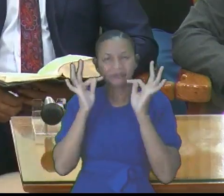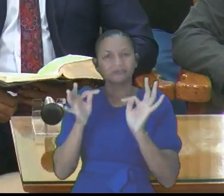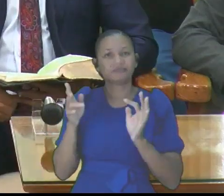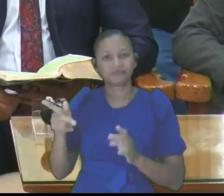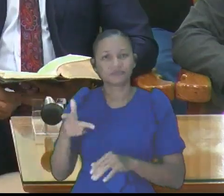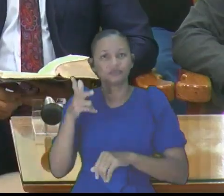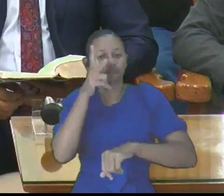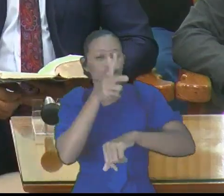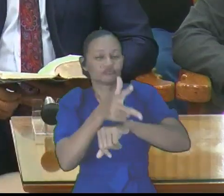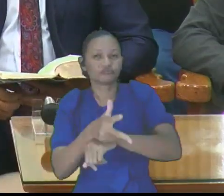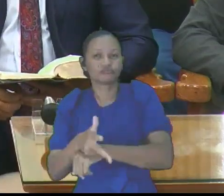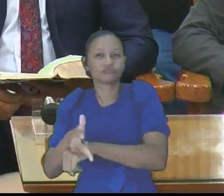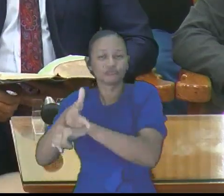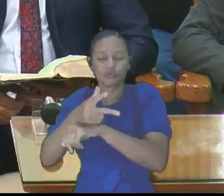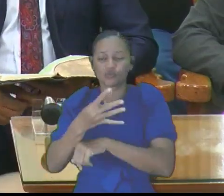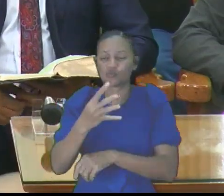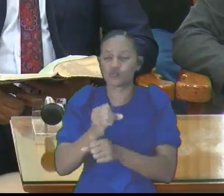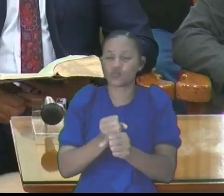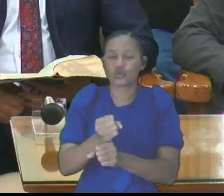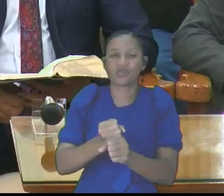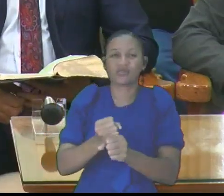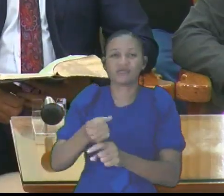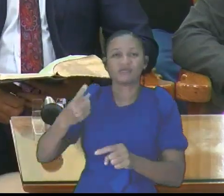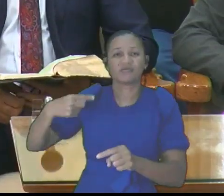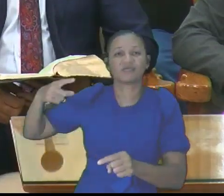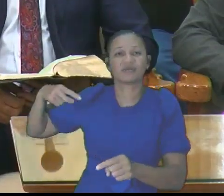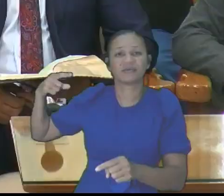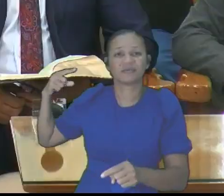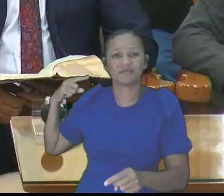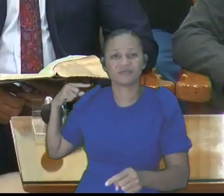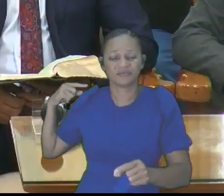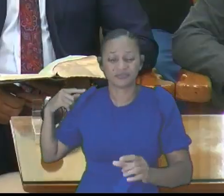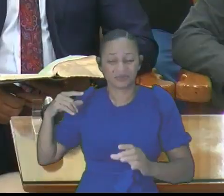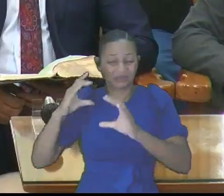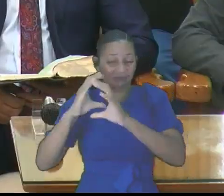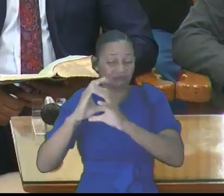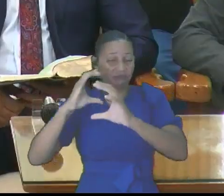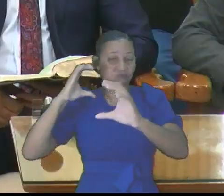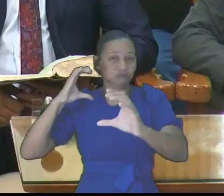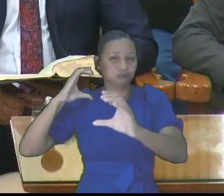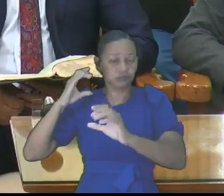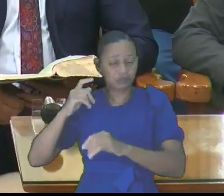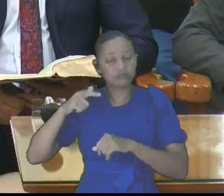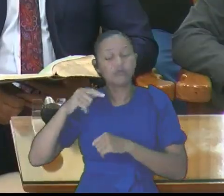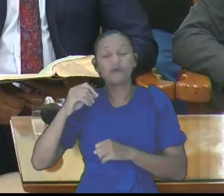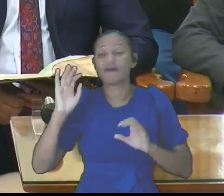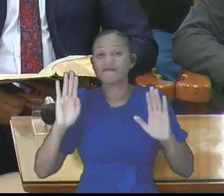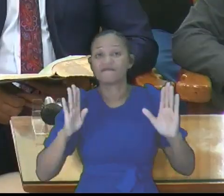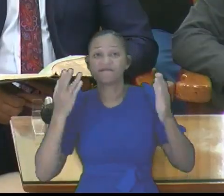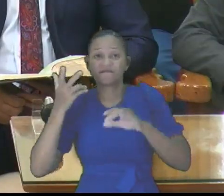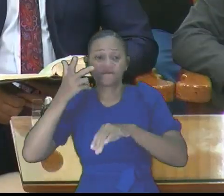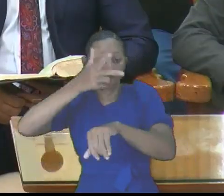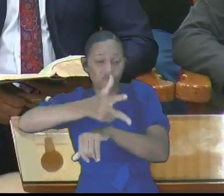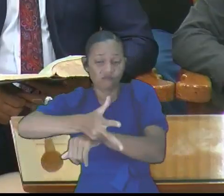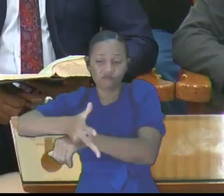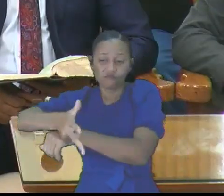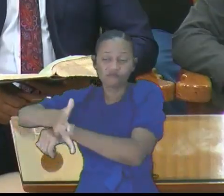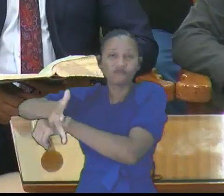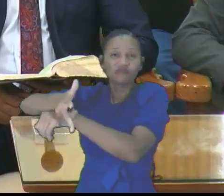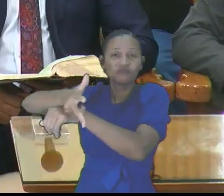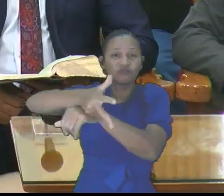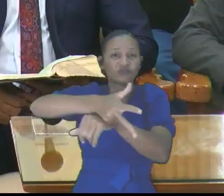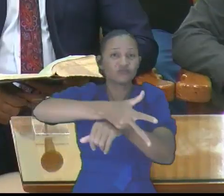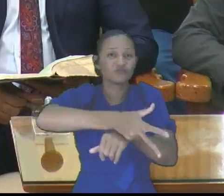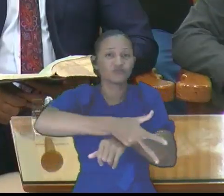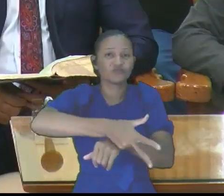estava filmando, isso há mais de 40 anos, naquele tempo aquelas máquinas de filmagem. Ele estava num baile, filmando o baile,